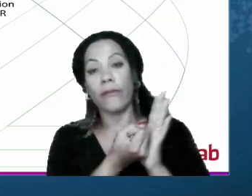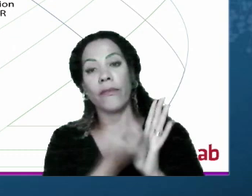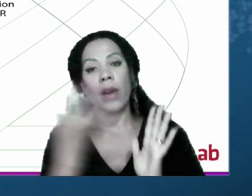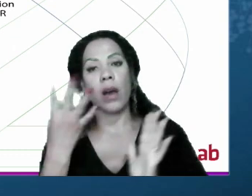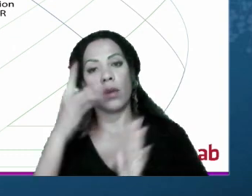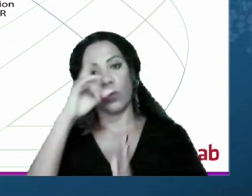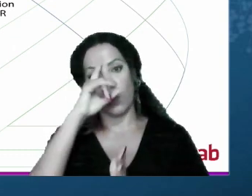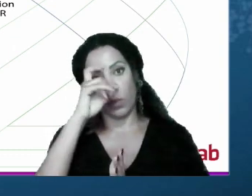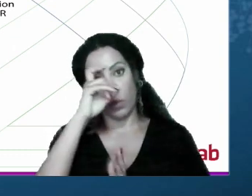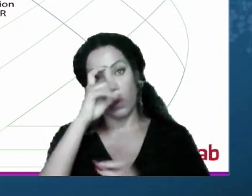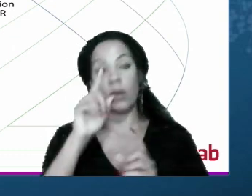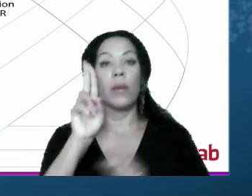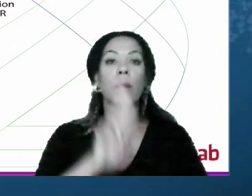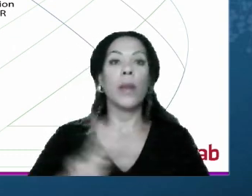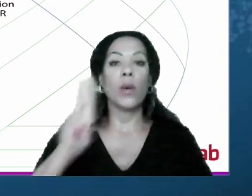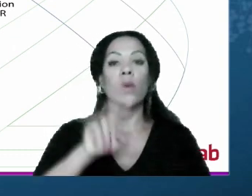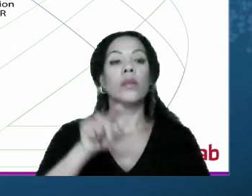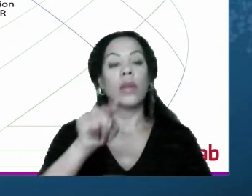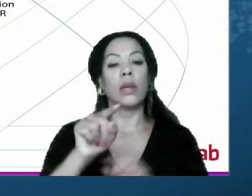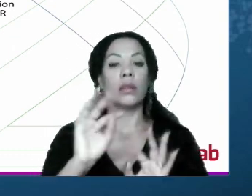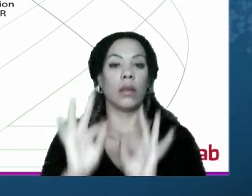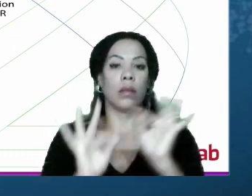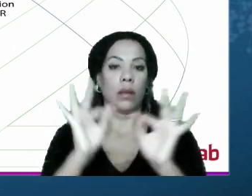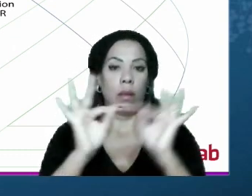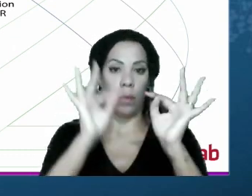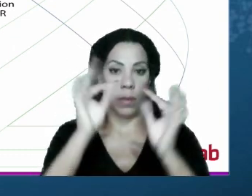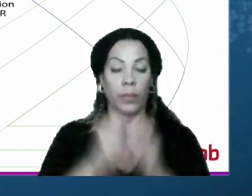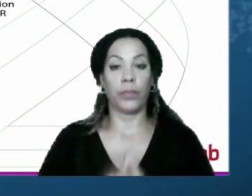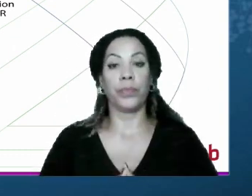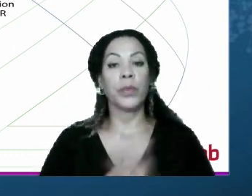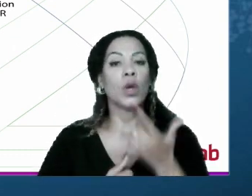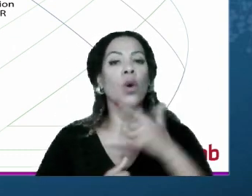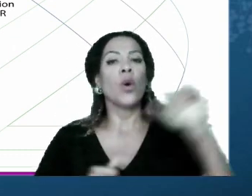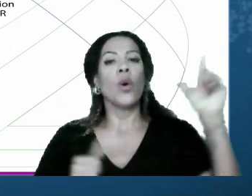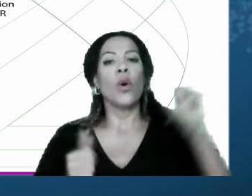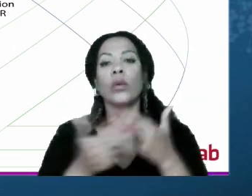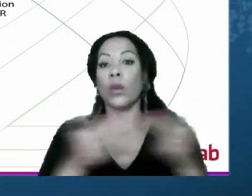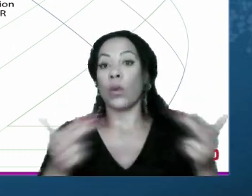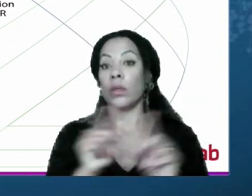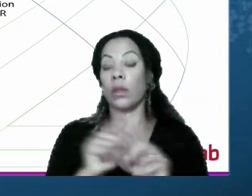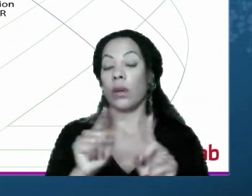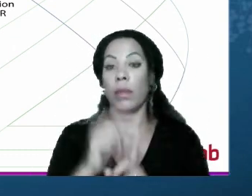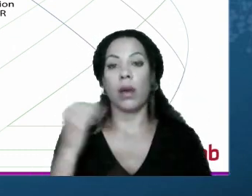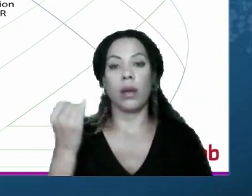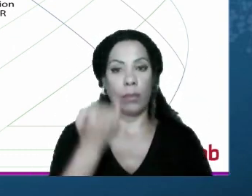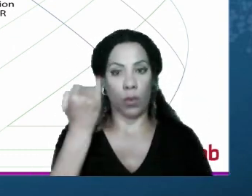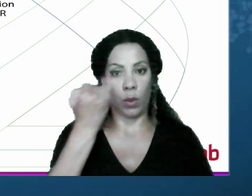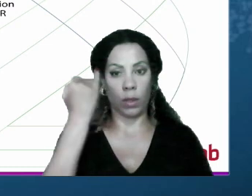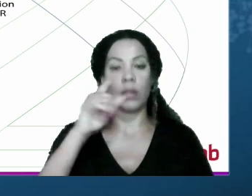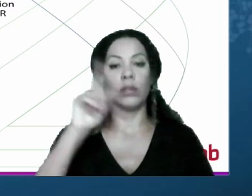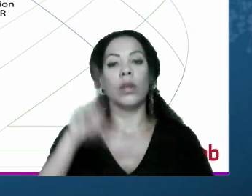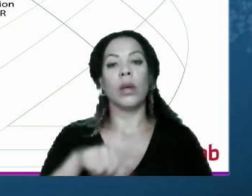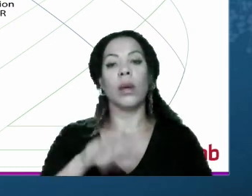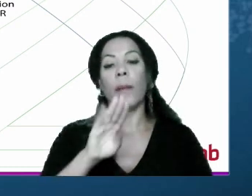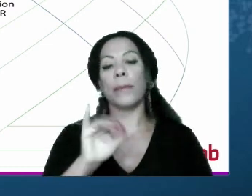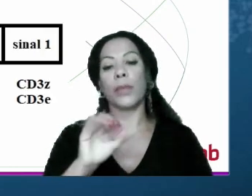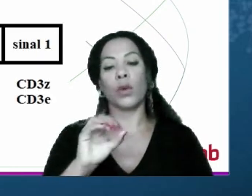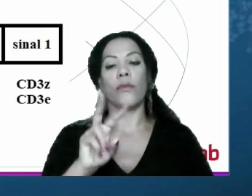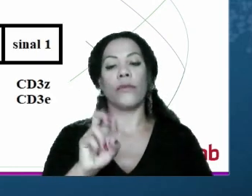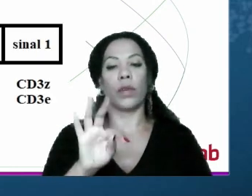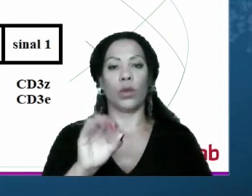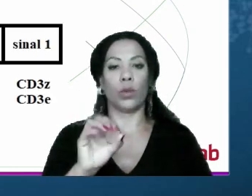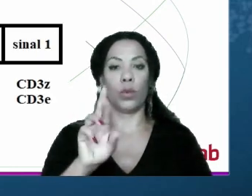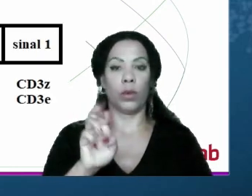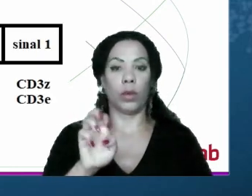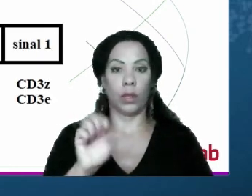e para usar esse tipo de tratamento. Outra coisa que também é importante, que são os biovetores por